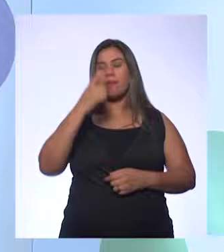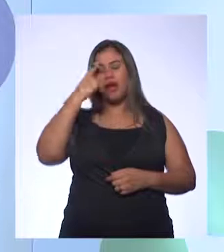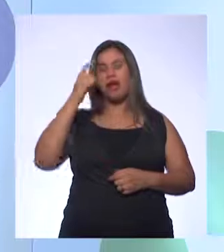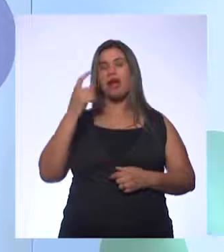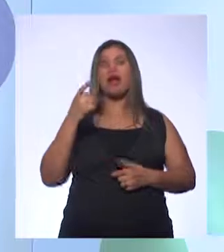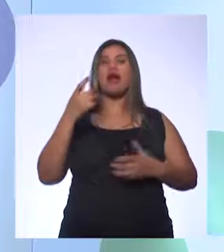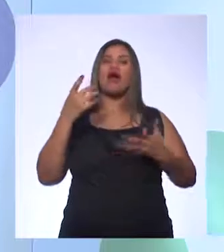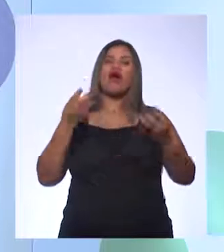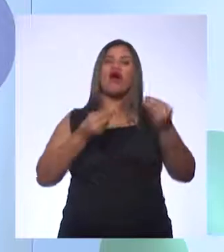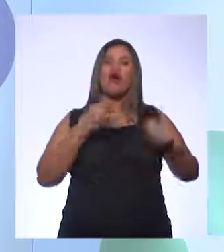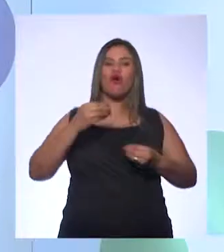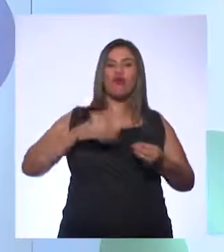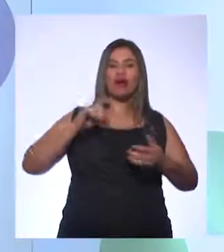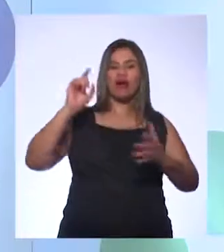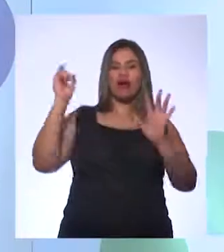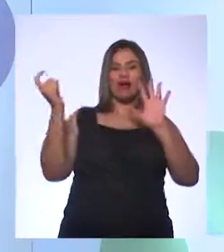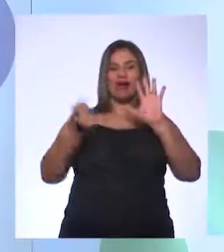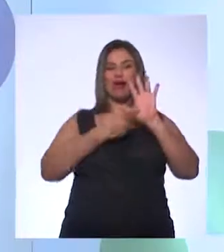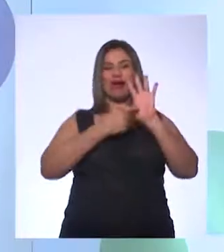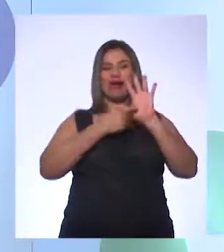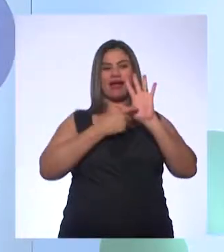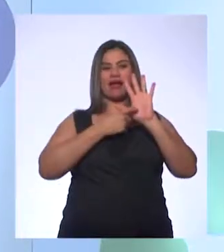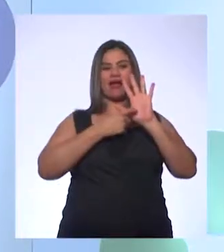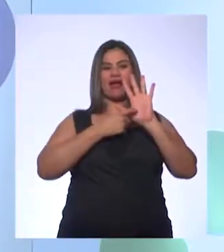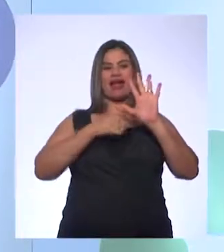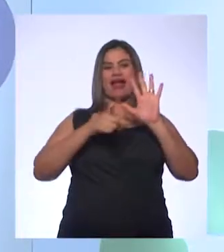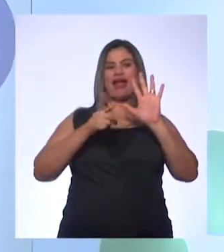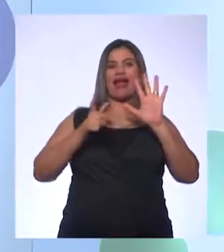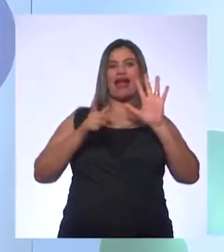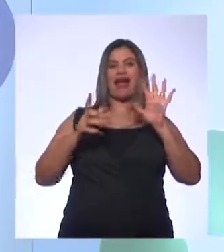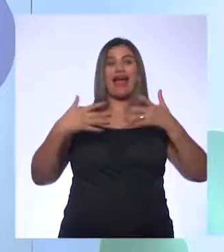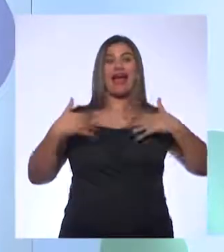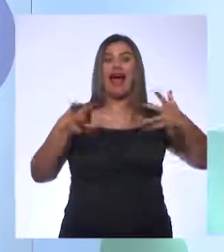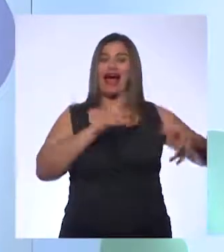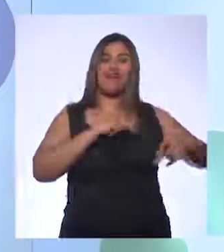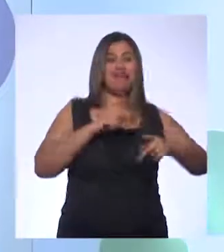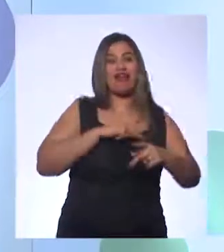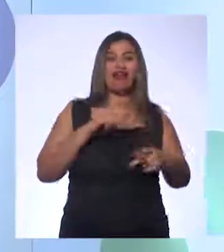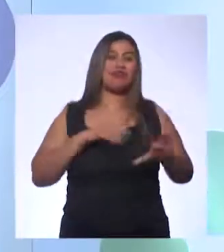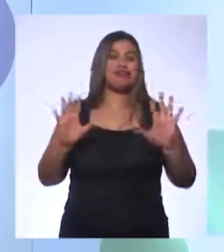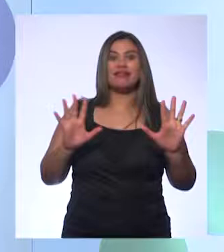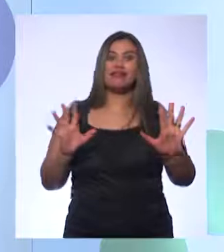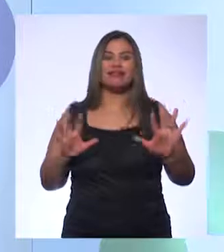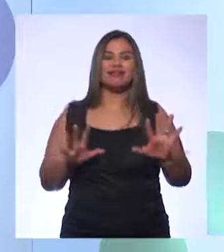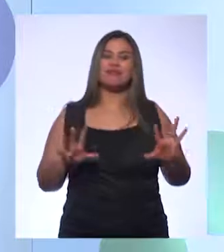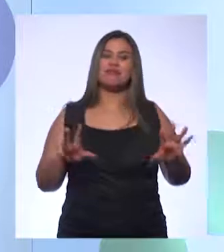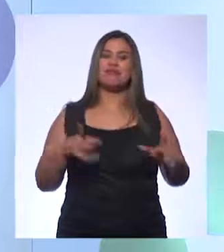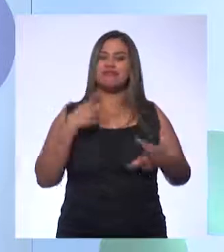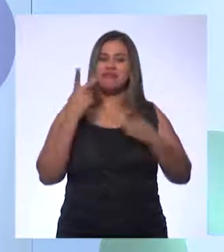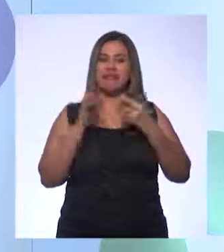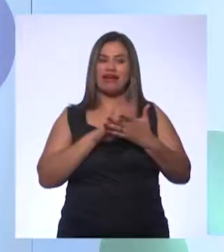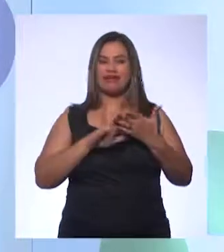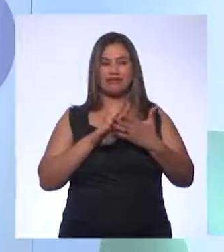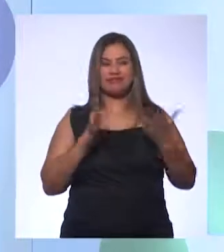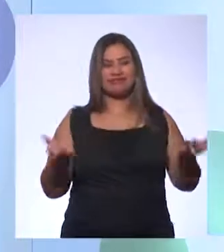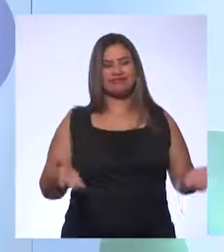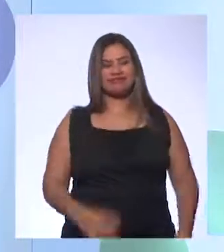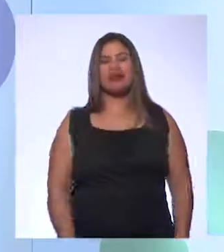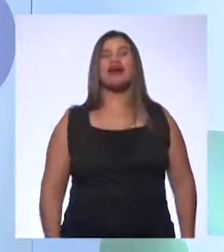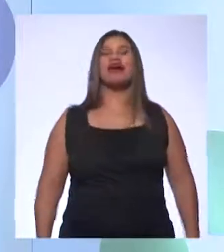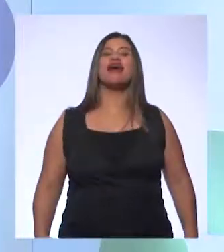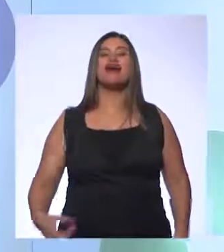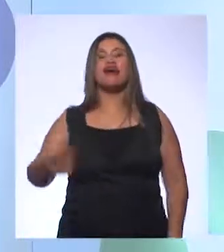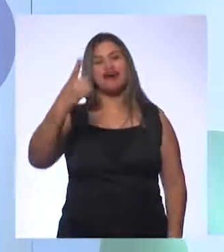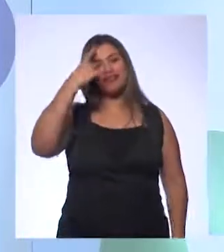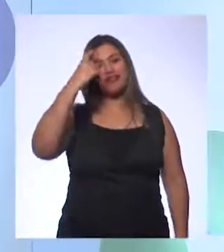pede a palavra aí você apareceu a mãozinha, você clica de alegre. Porque, nossa, vou clicar. Mas aí você não quer falar. Então, a ideia é